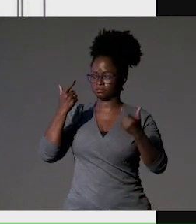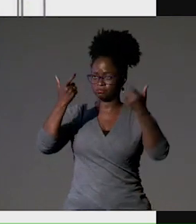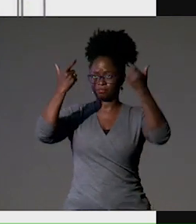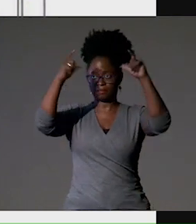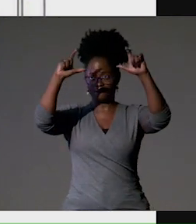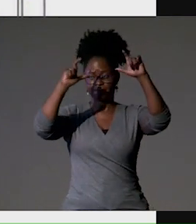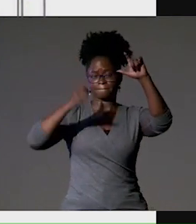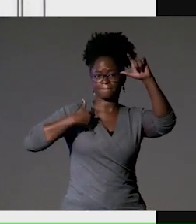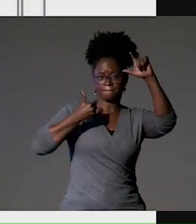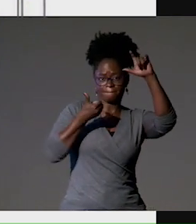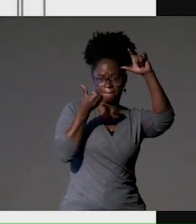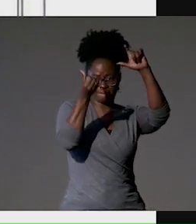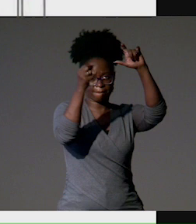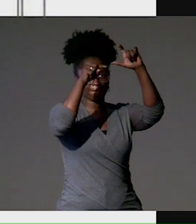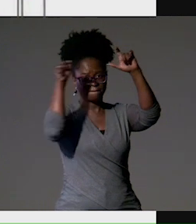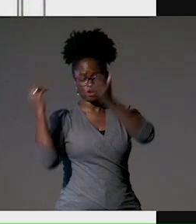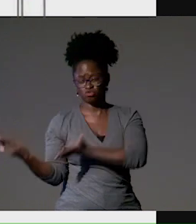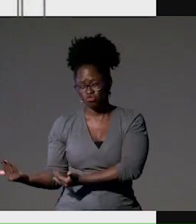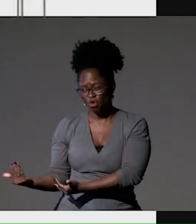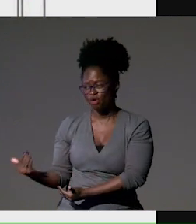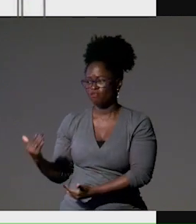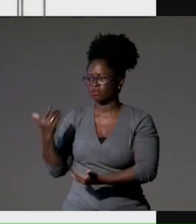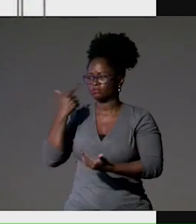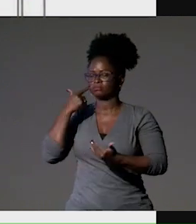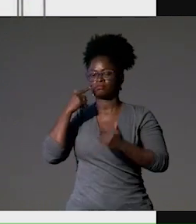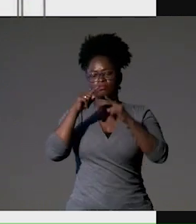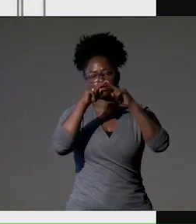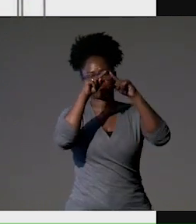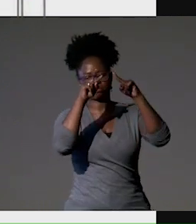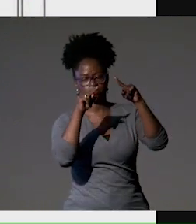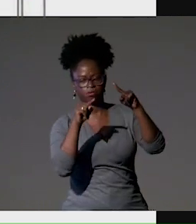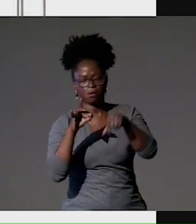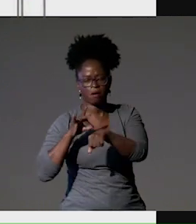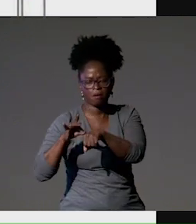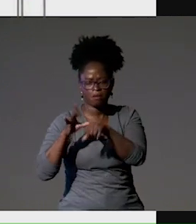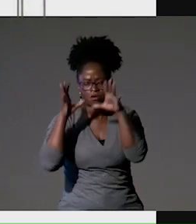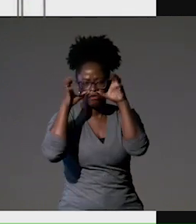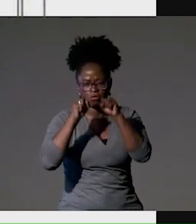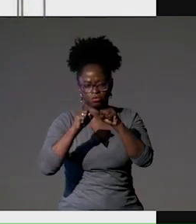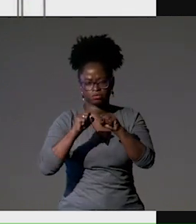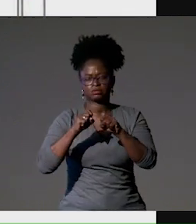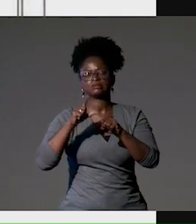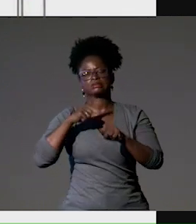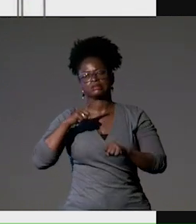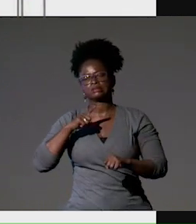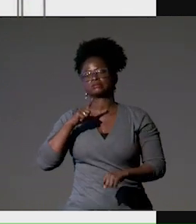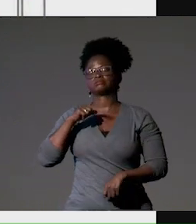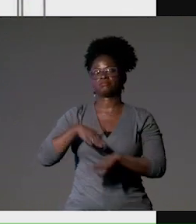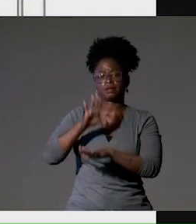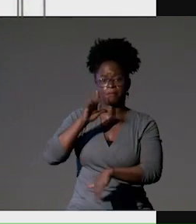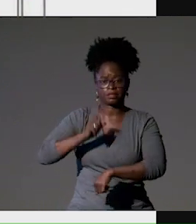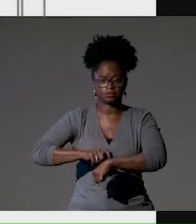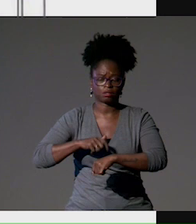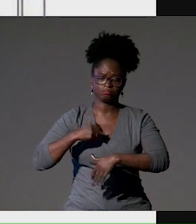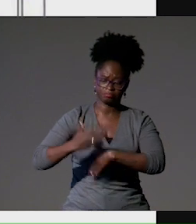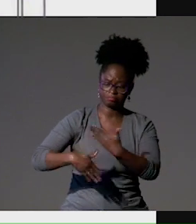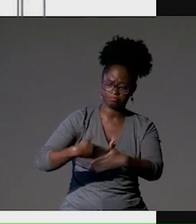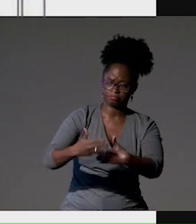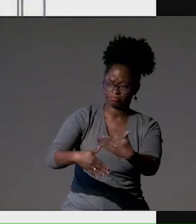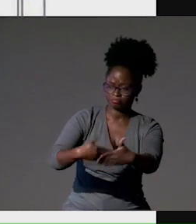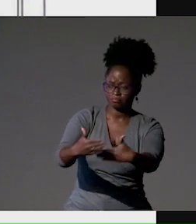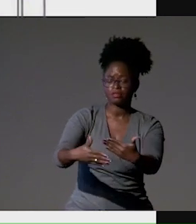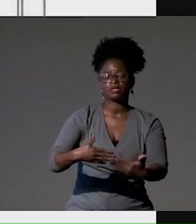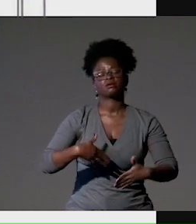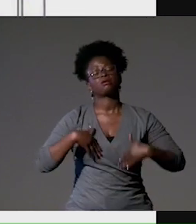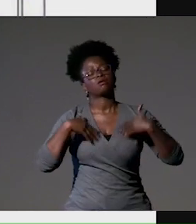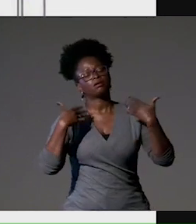esse sono REM, que aparece ali mais escuro embaixo, ele vai se tornando mais tempo à medida em que evolui.